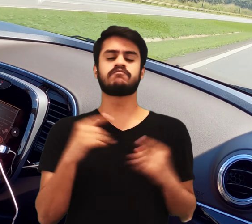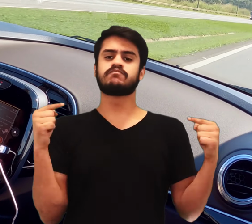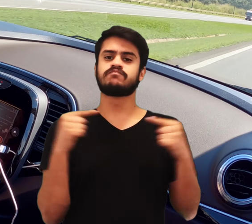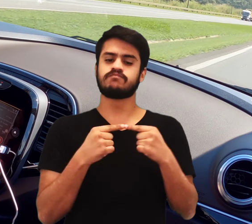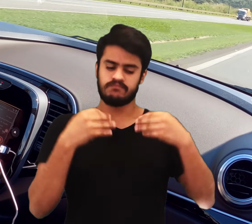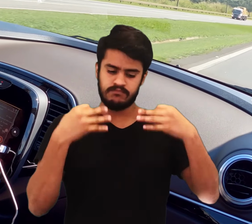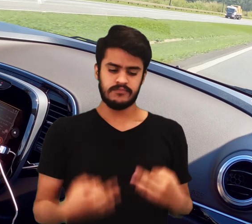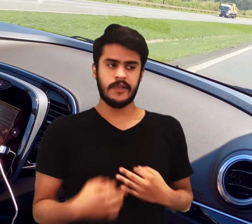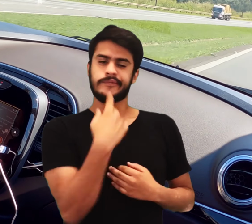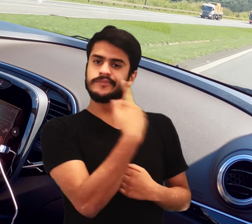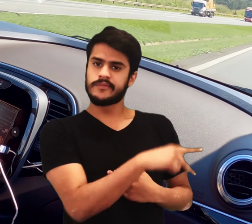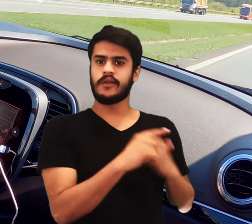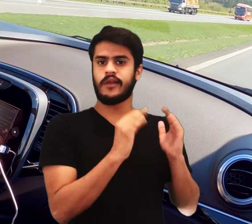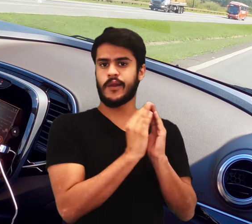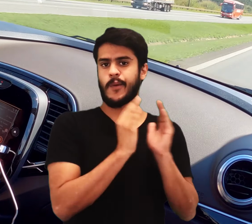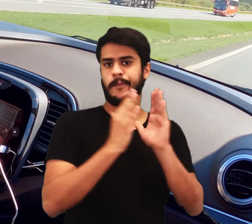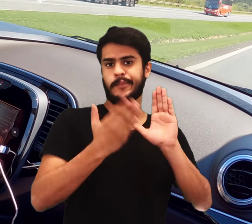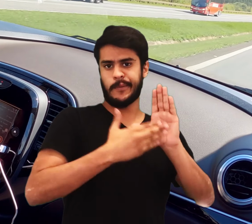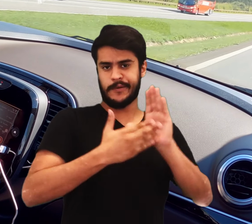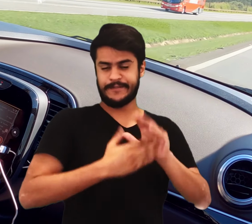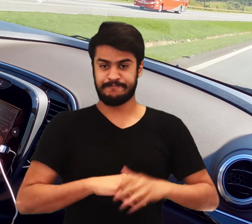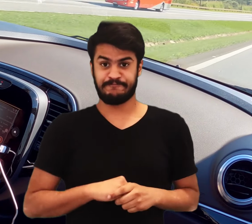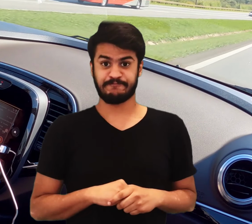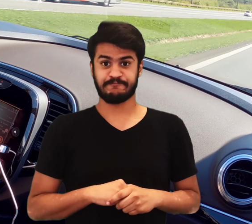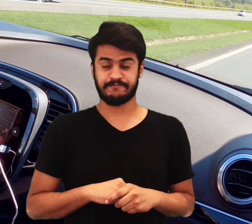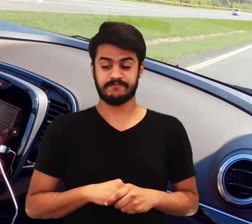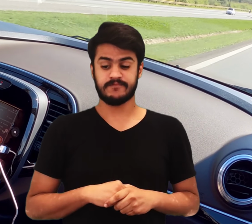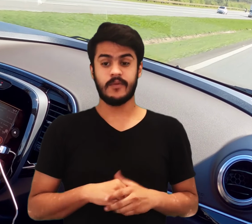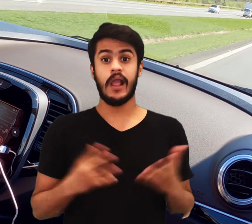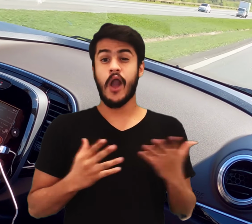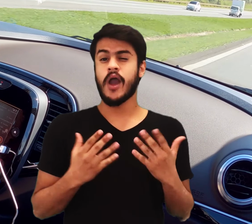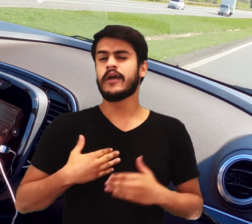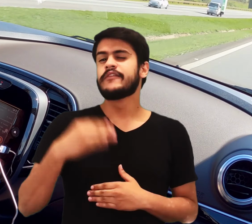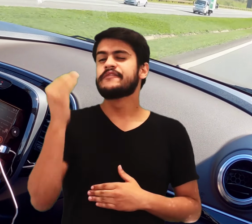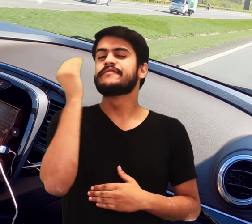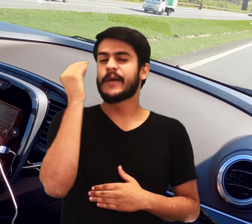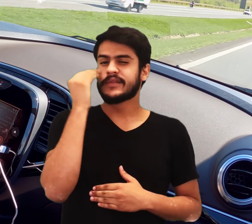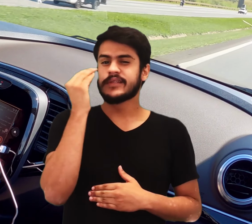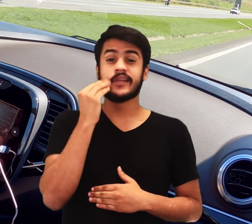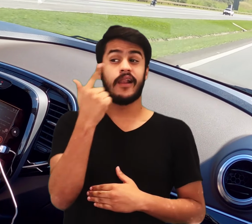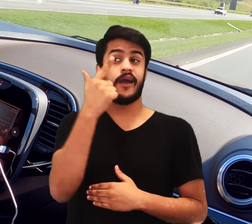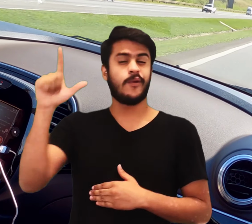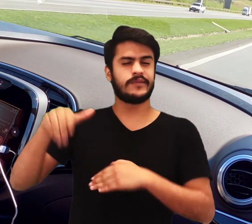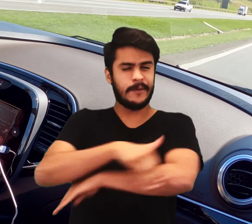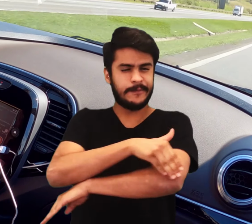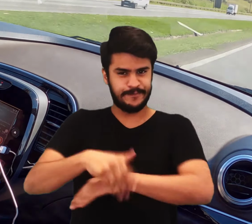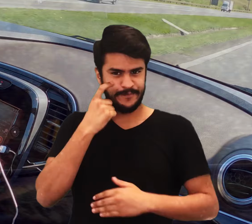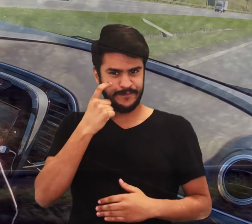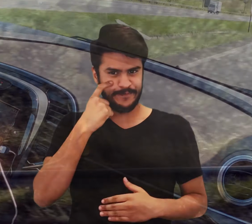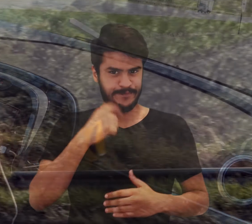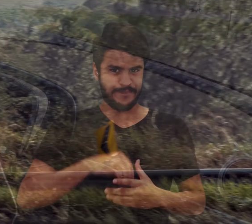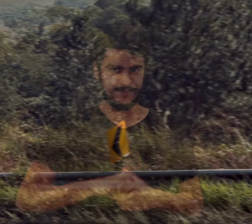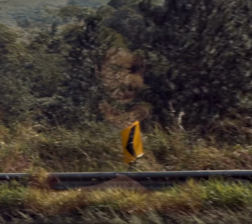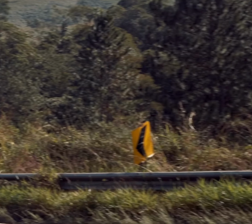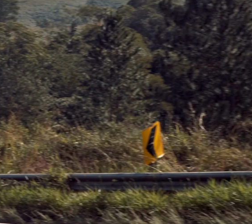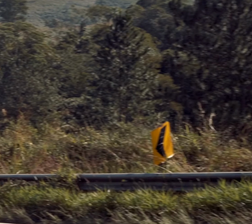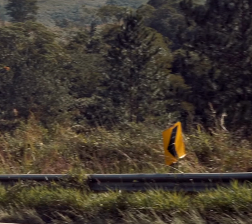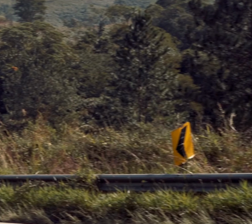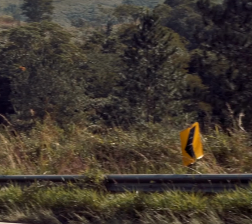está condizente aí com a proposta. Agora, vou experimentar um pouquinho desse conjunto novo ali na Estrada dos Romeros.